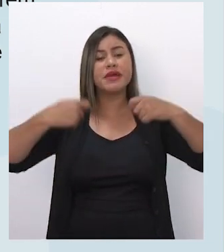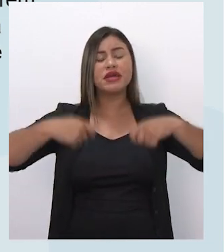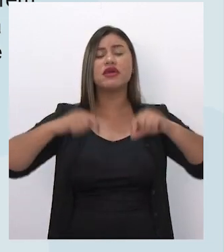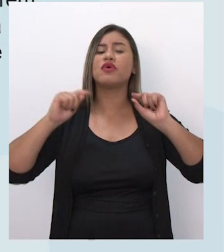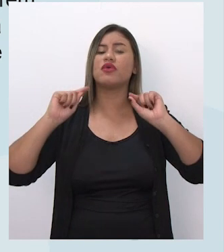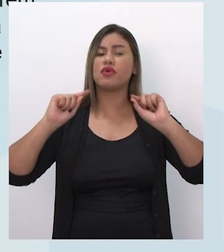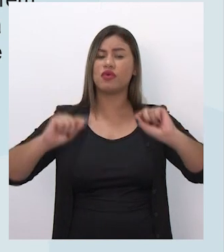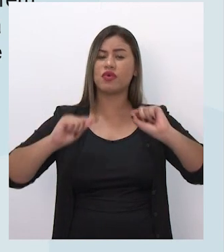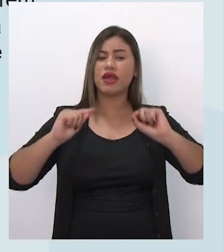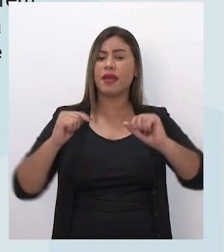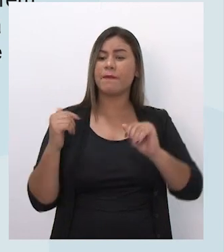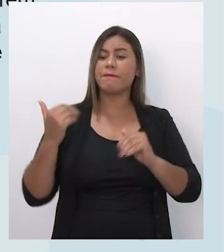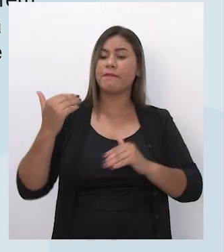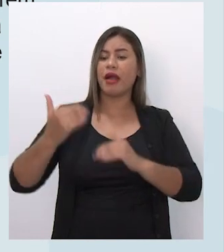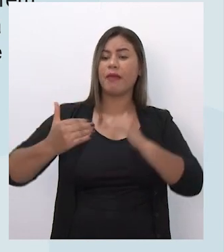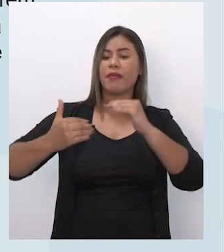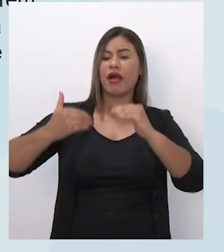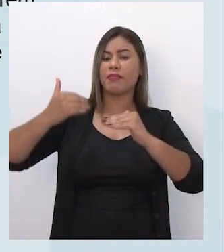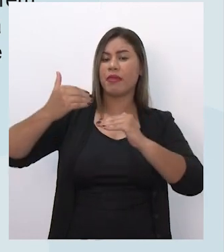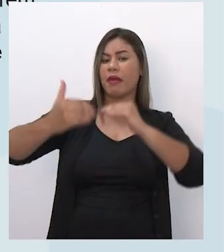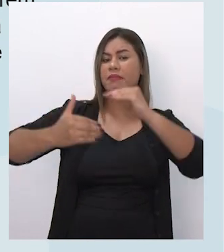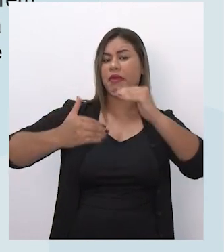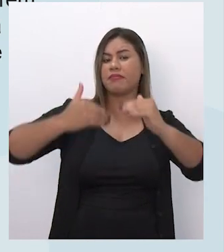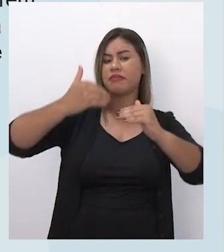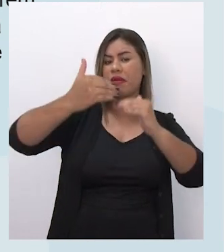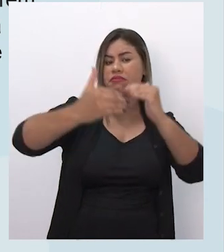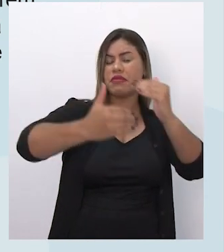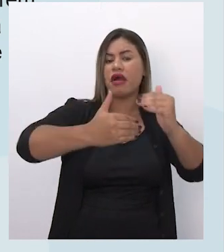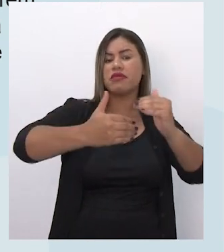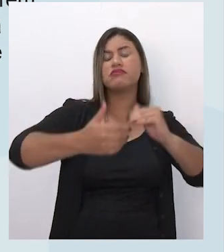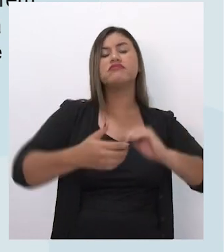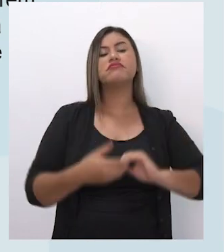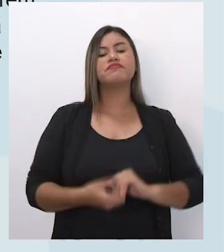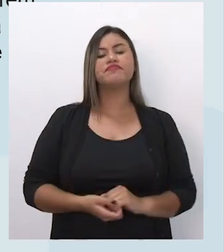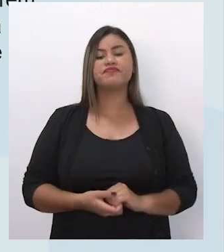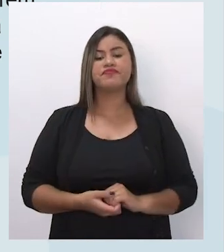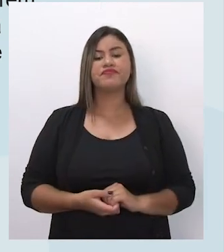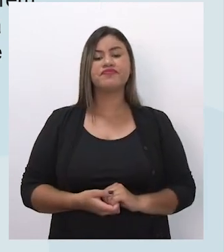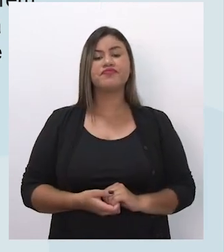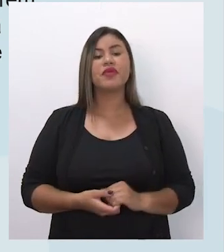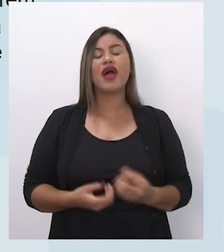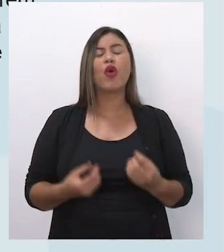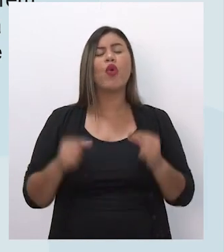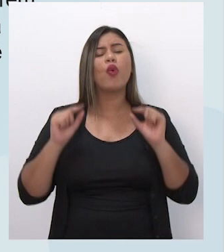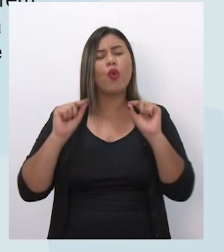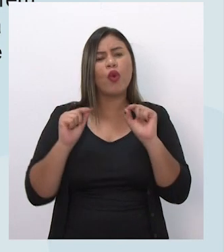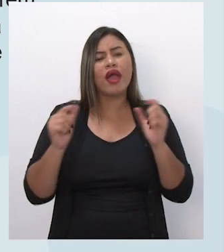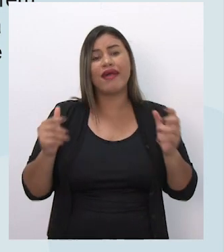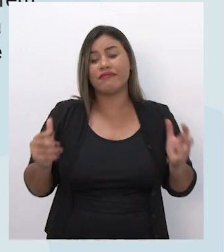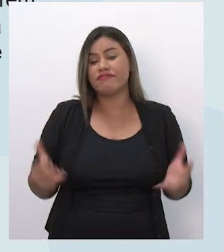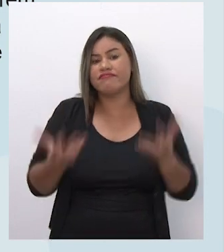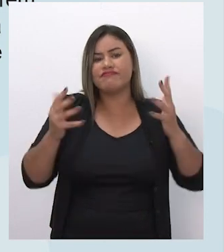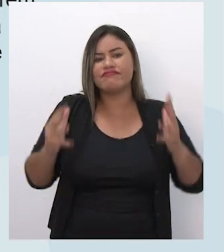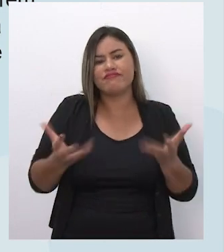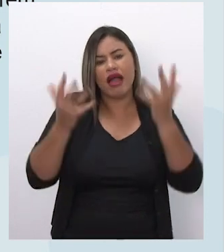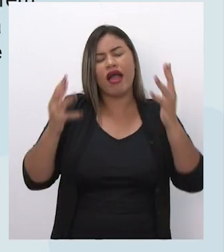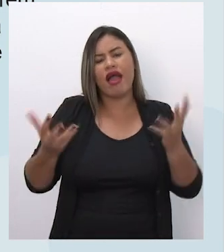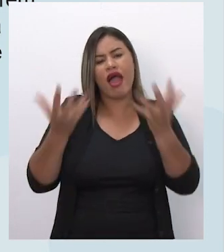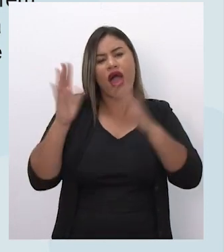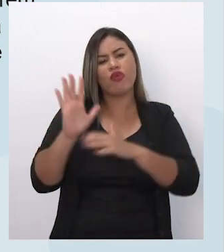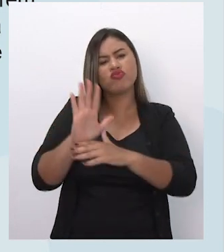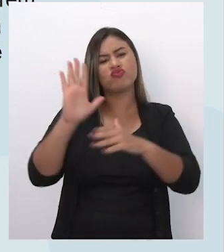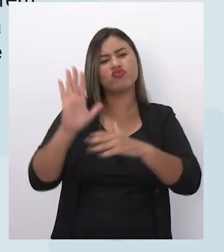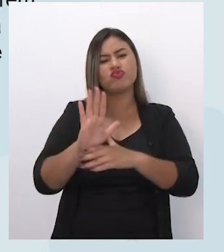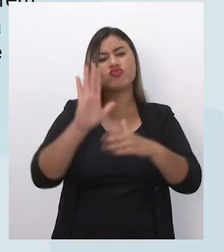progressivamente, e observem a palavra progressiva, aí, né, o verbo, estimulados e apoiados na proposição